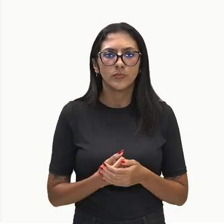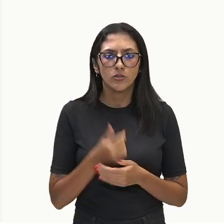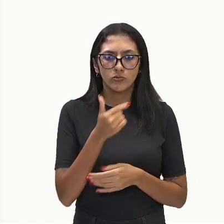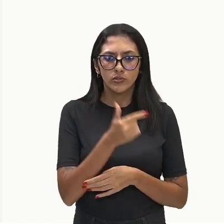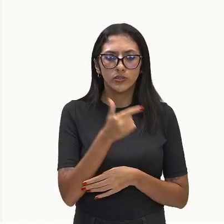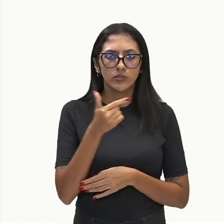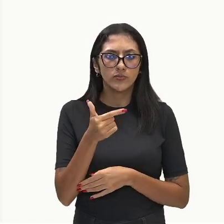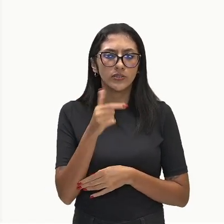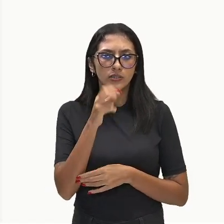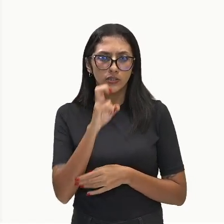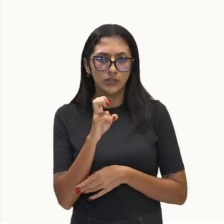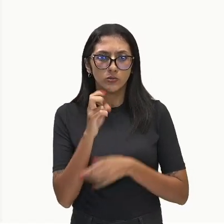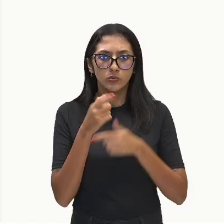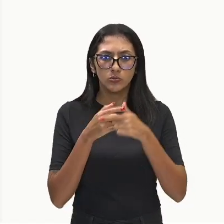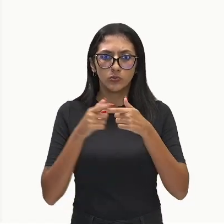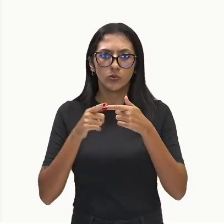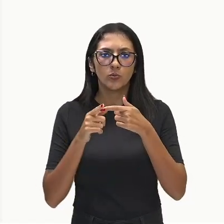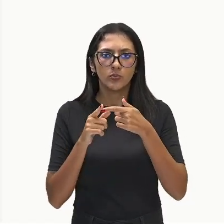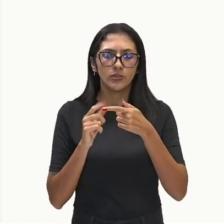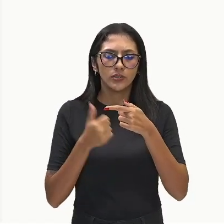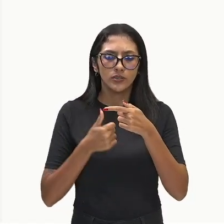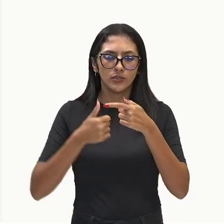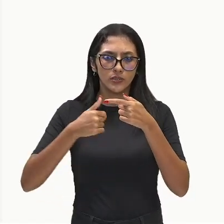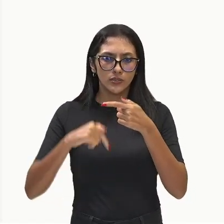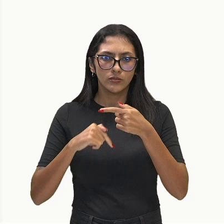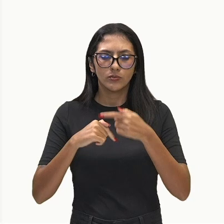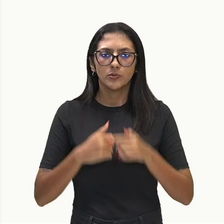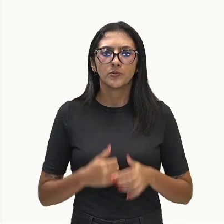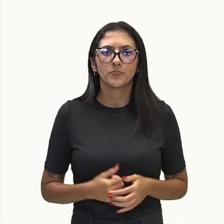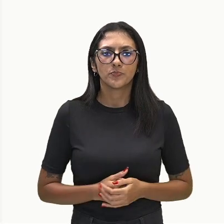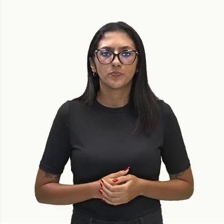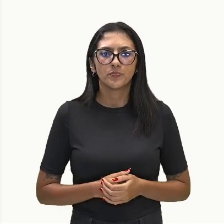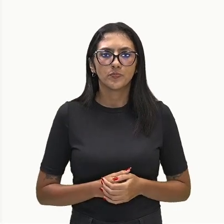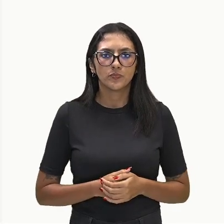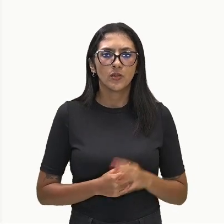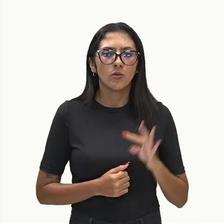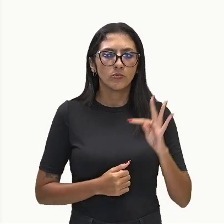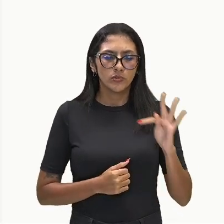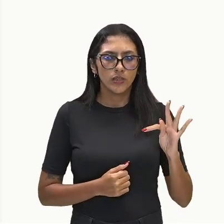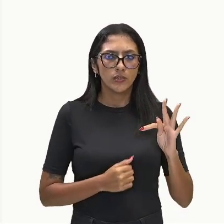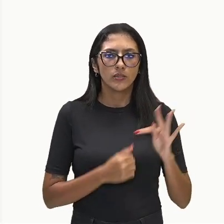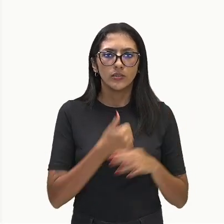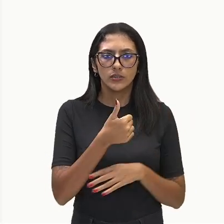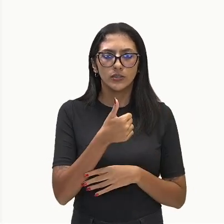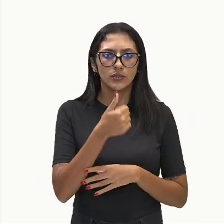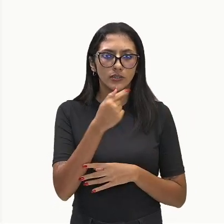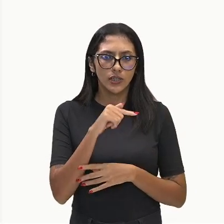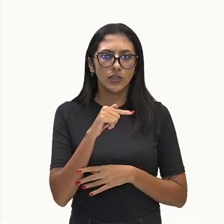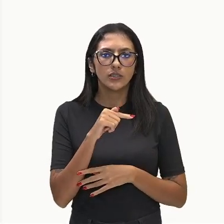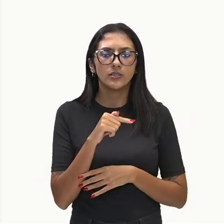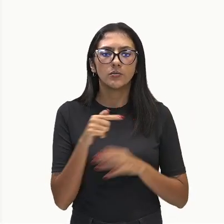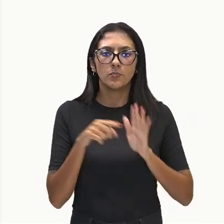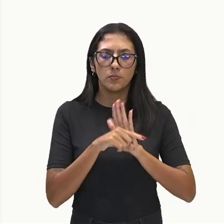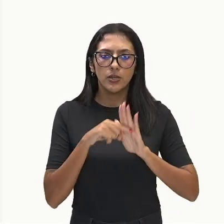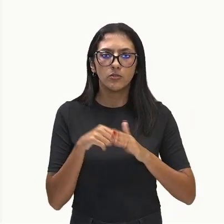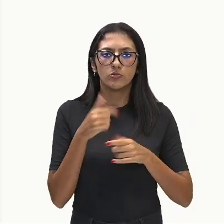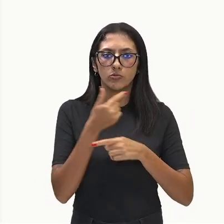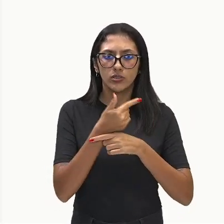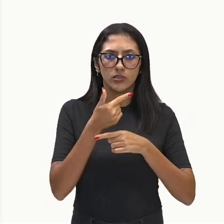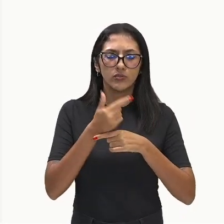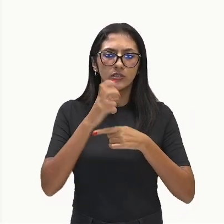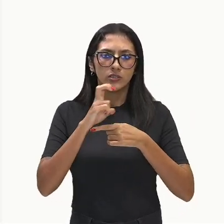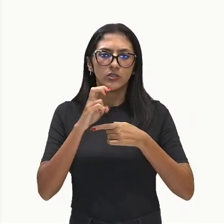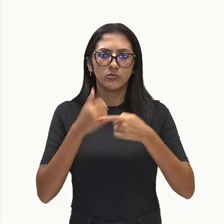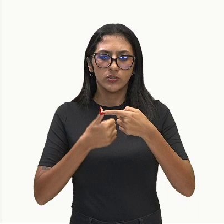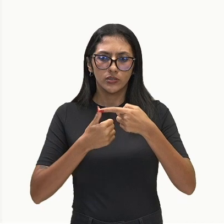sobre 17. Então, o valor de t é igual a 17 menos 225 sobre 17.